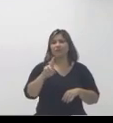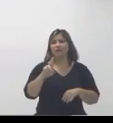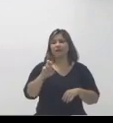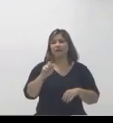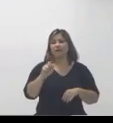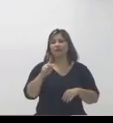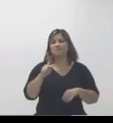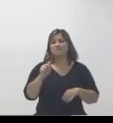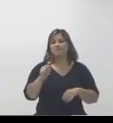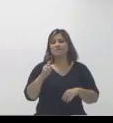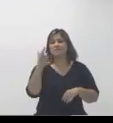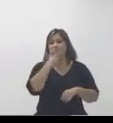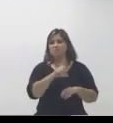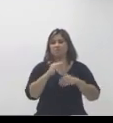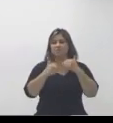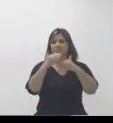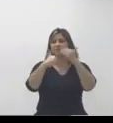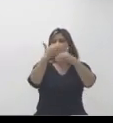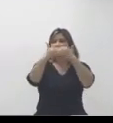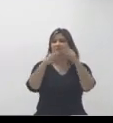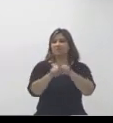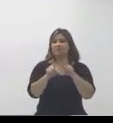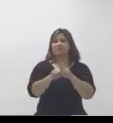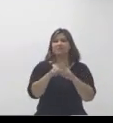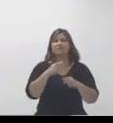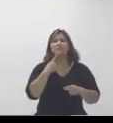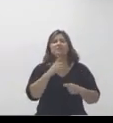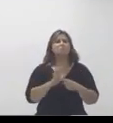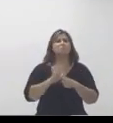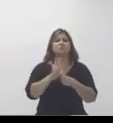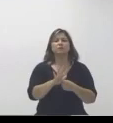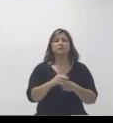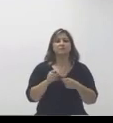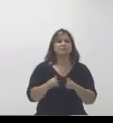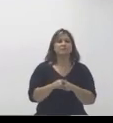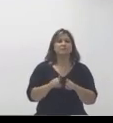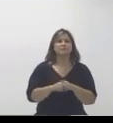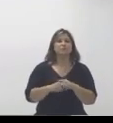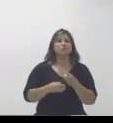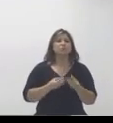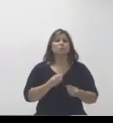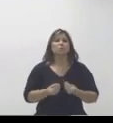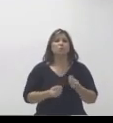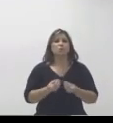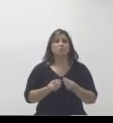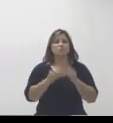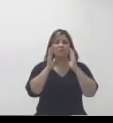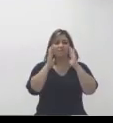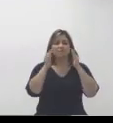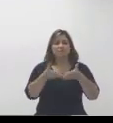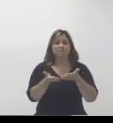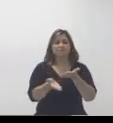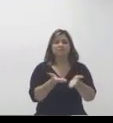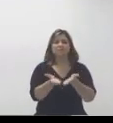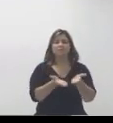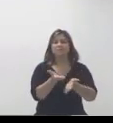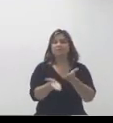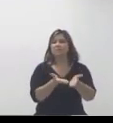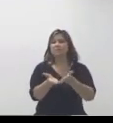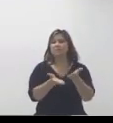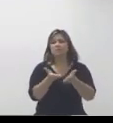avance ela se consolide ali tem um desenho é institucional de atenção a esse segmento